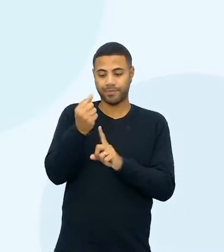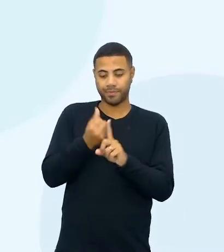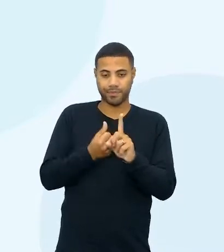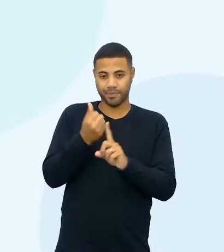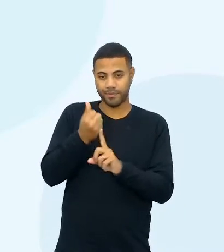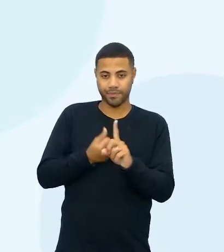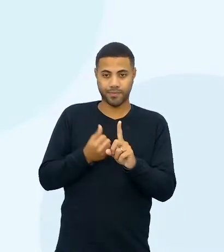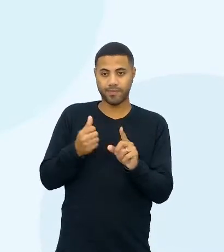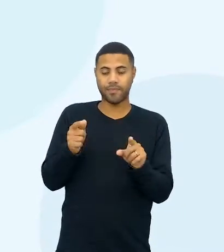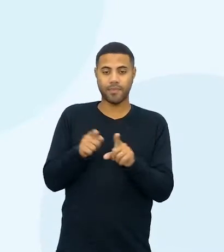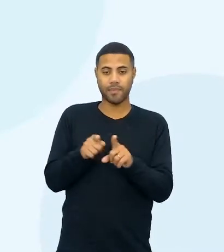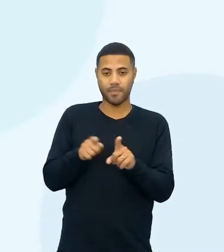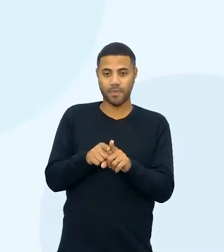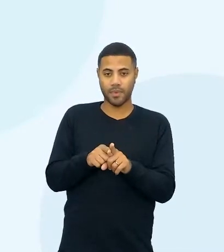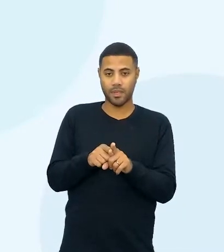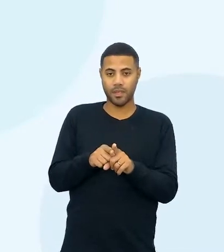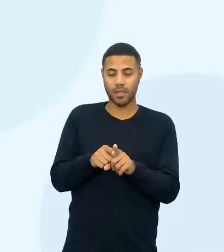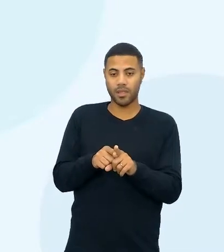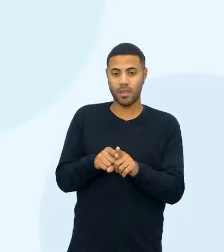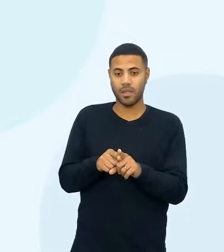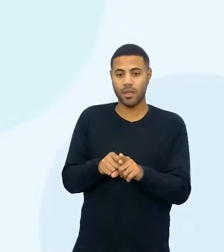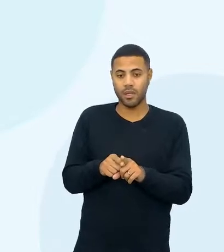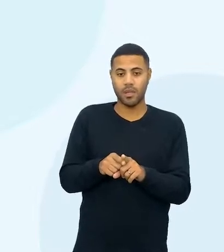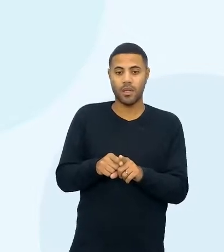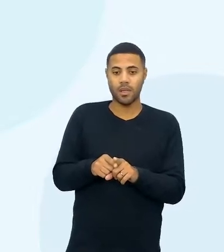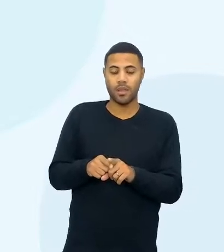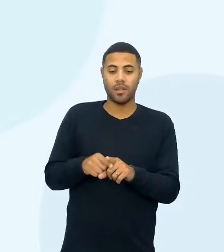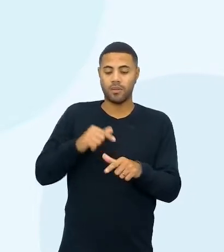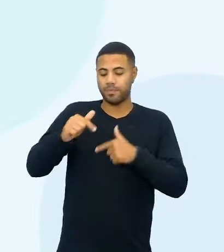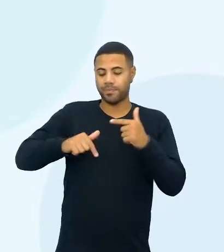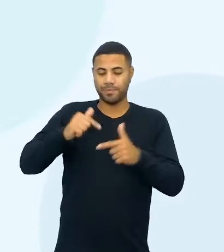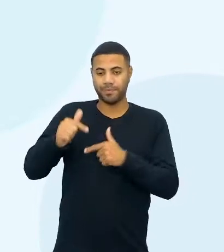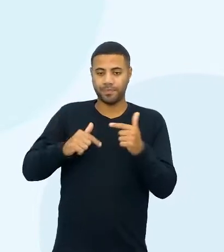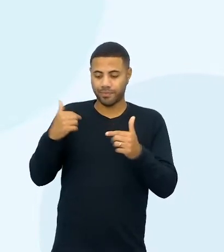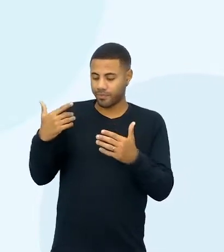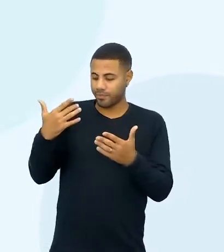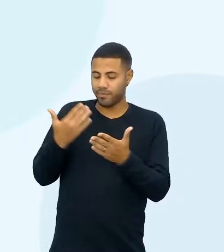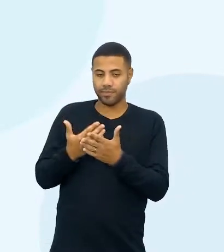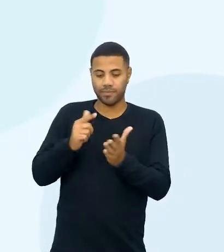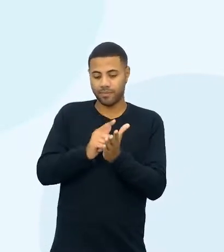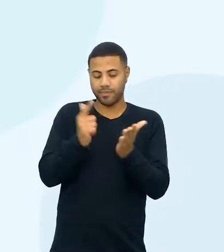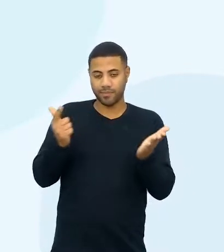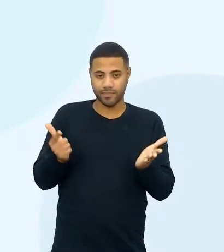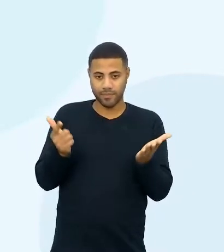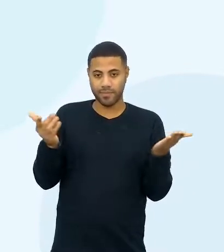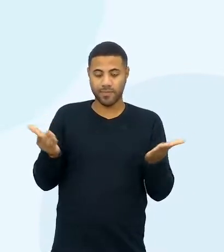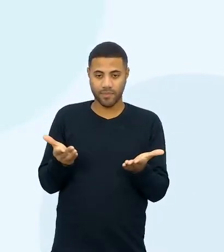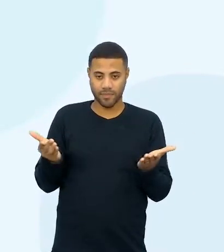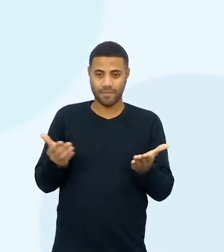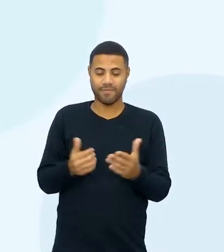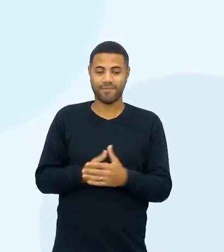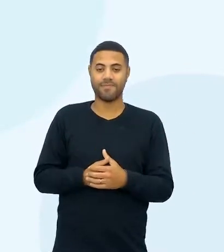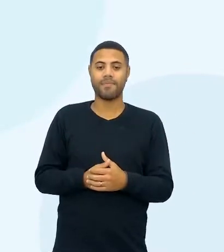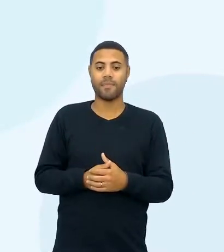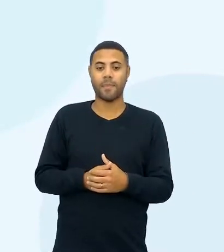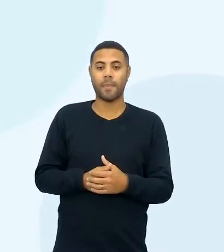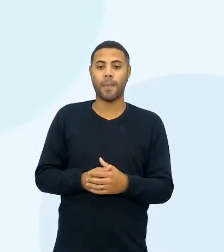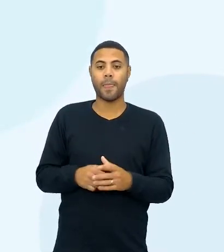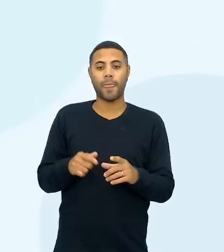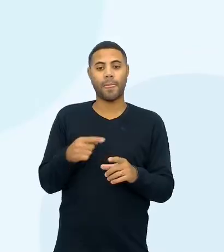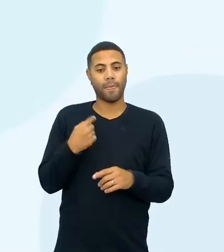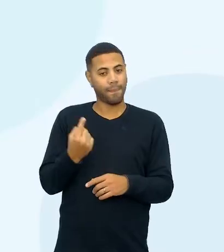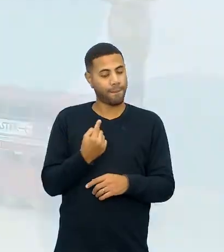o final desse trabalho todo de jornalismo que fizemos até agora. Eu não